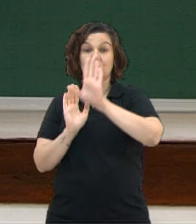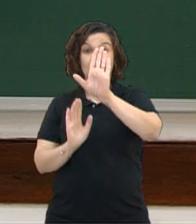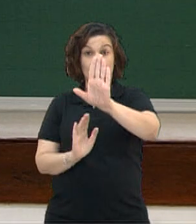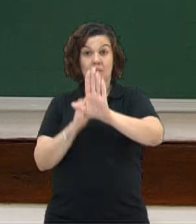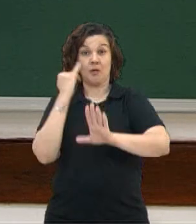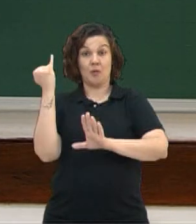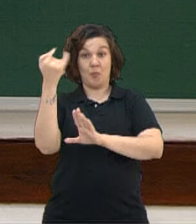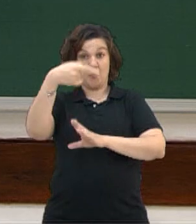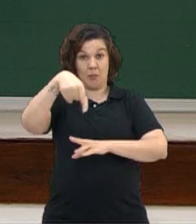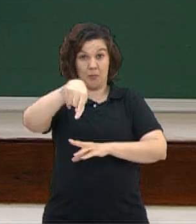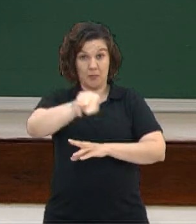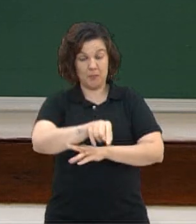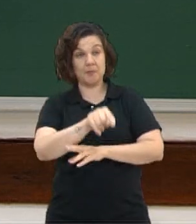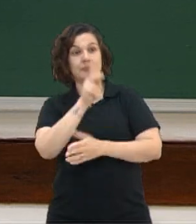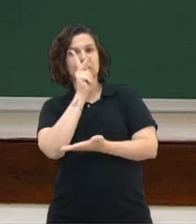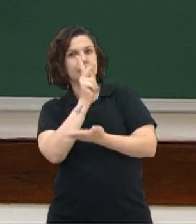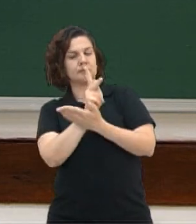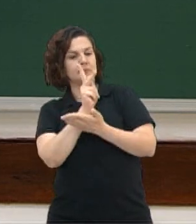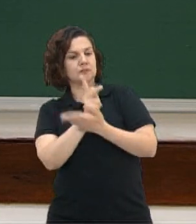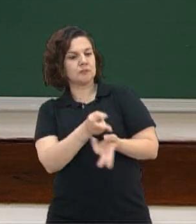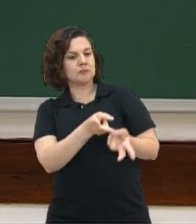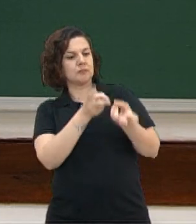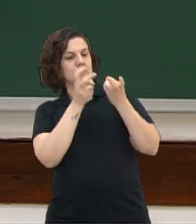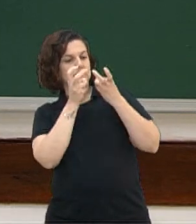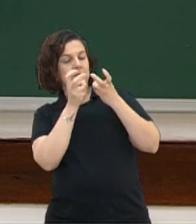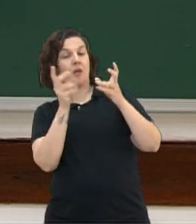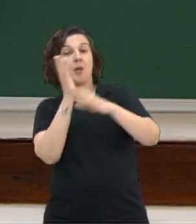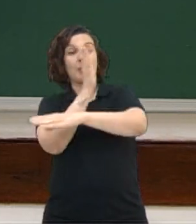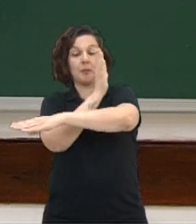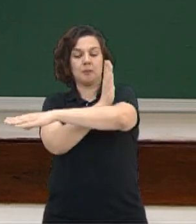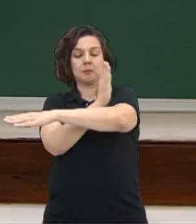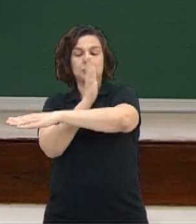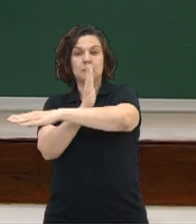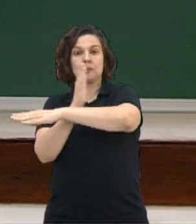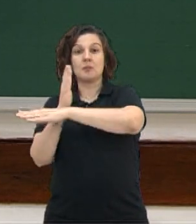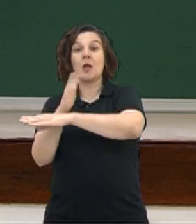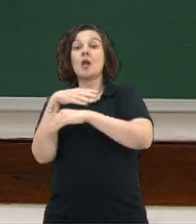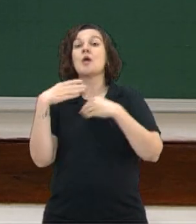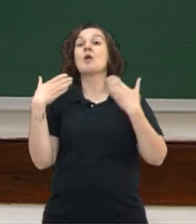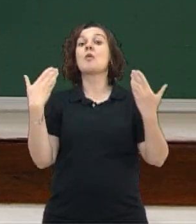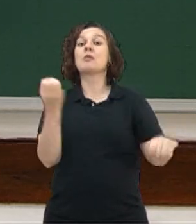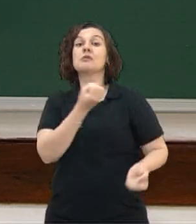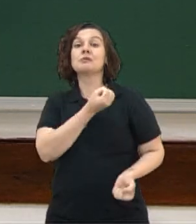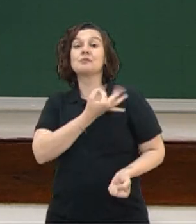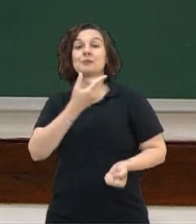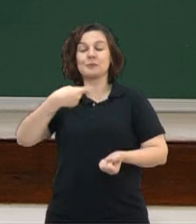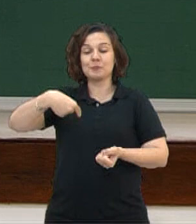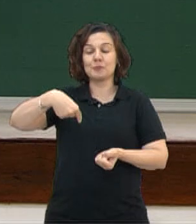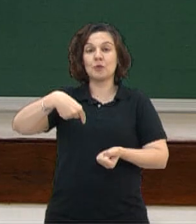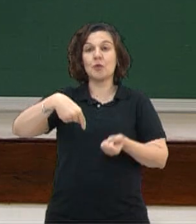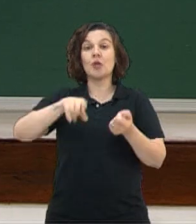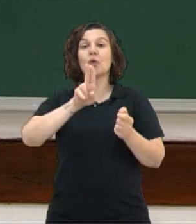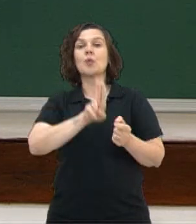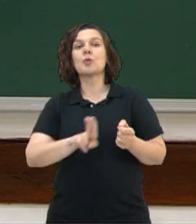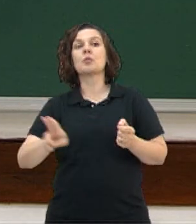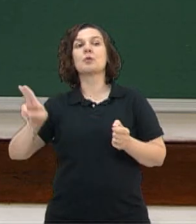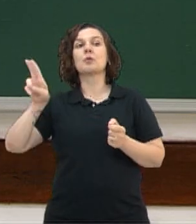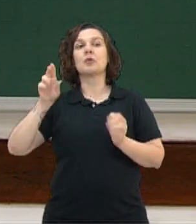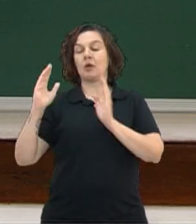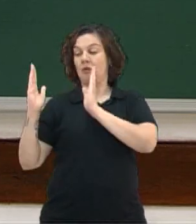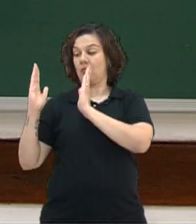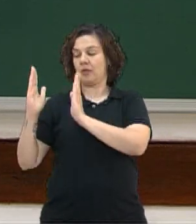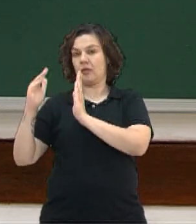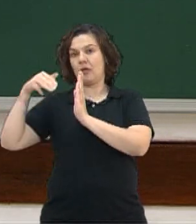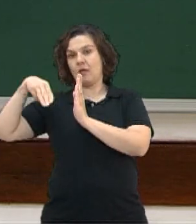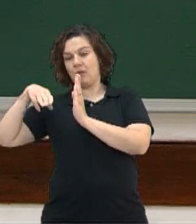Importante, estudante, sempre observar na escala gráfica os números que são apresentados e a unidade utilizada para